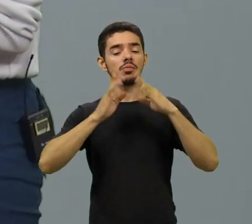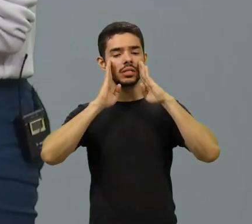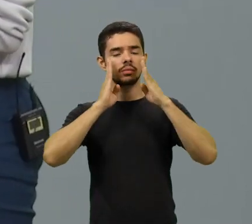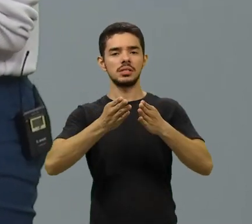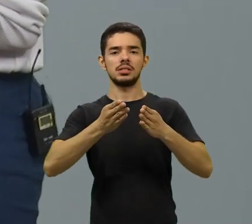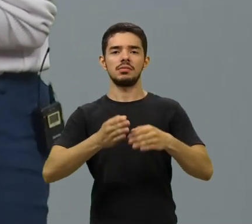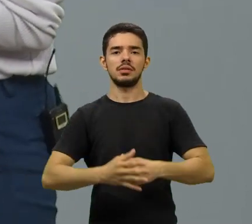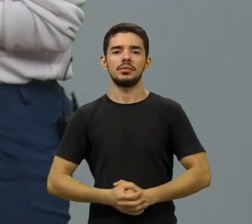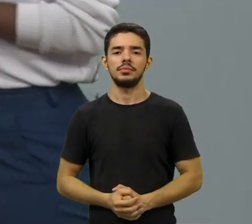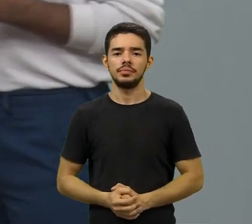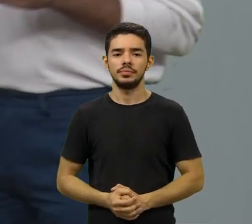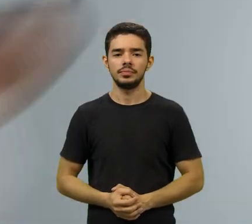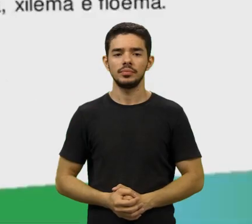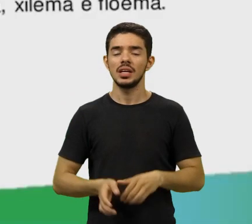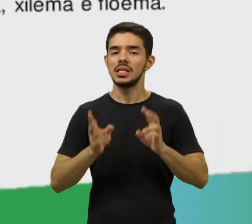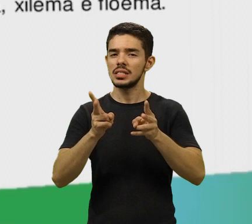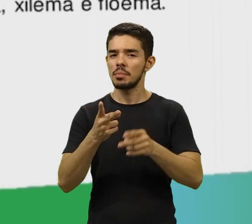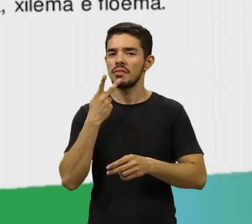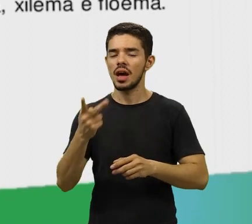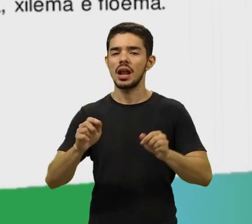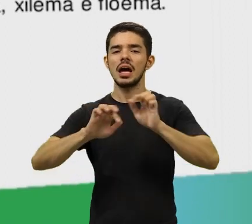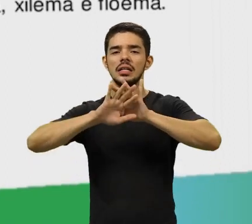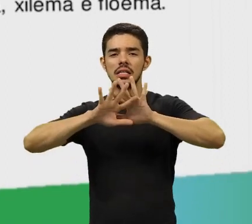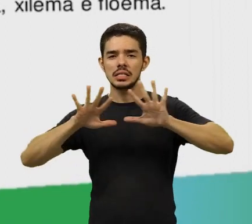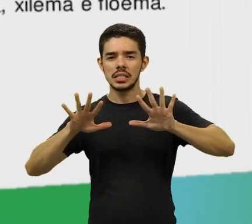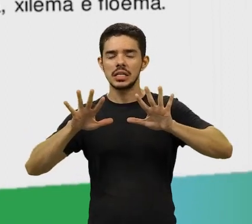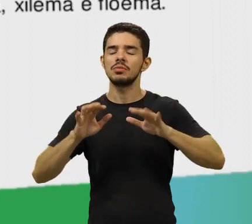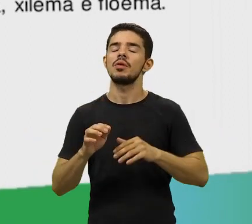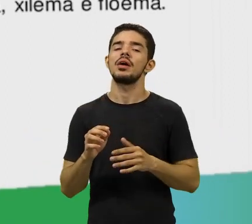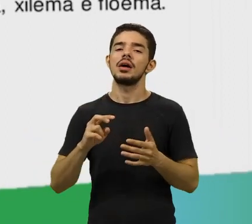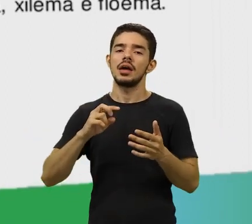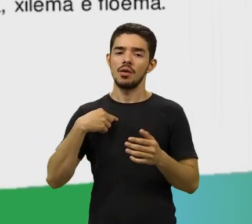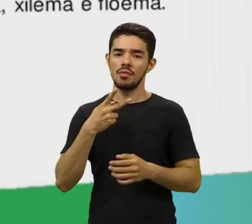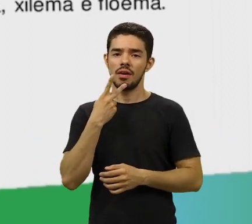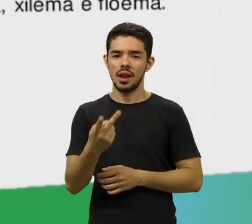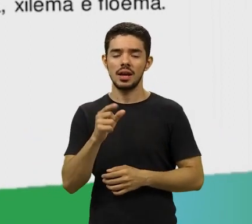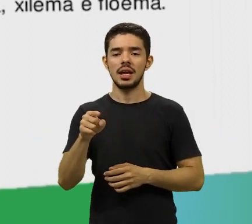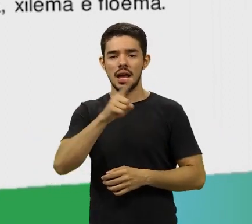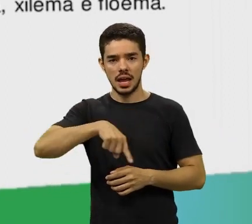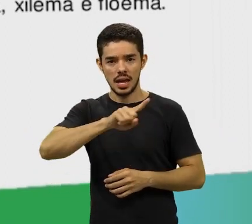função específica. Então, toda vez que eu falar de tecido, eu vou falar que essas células,